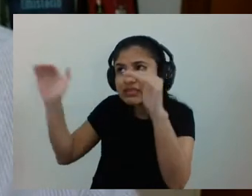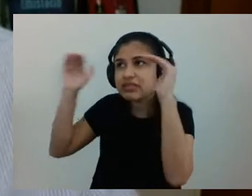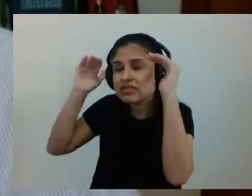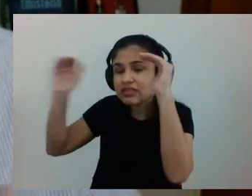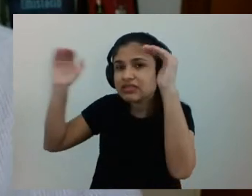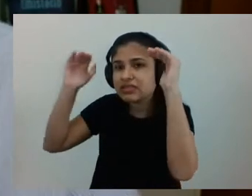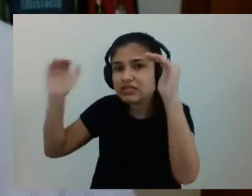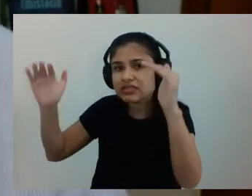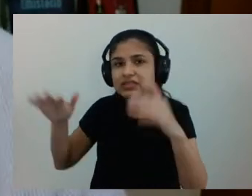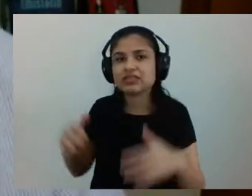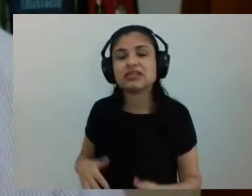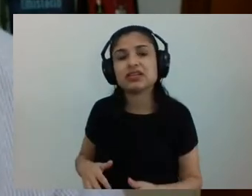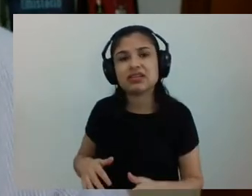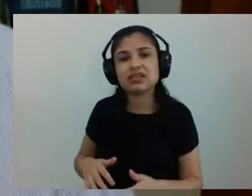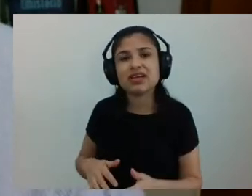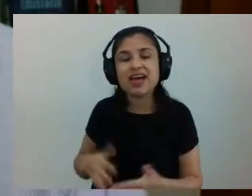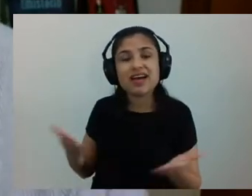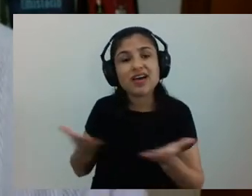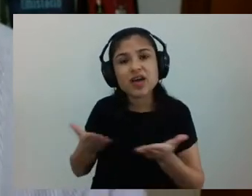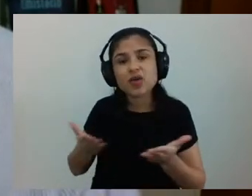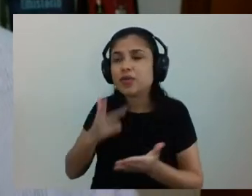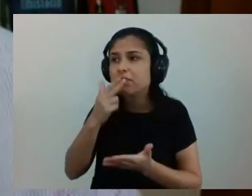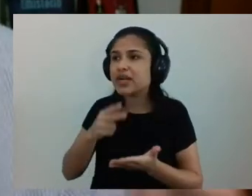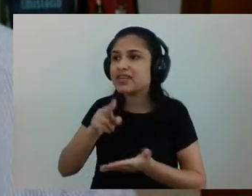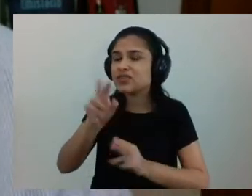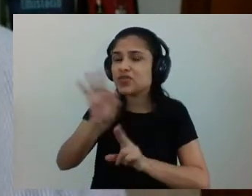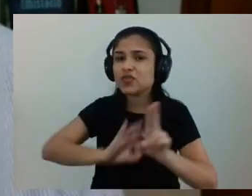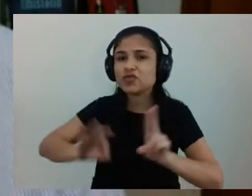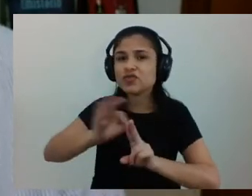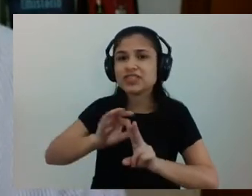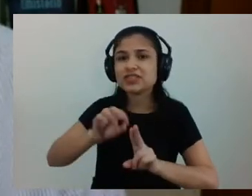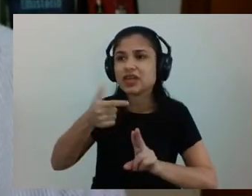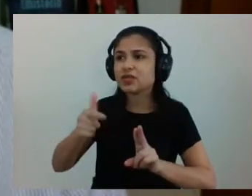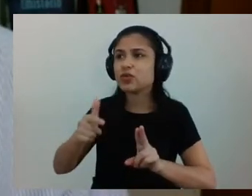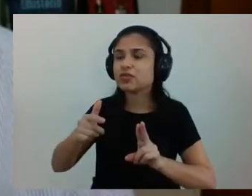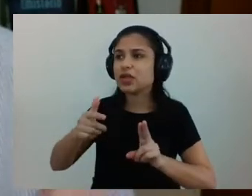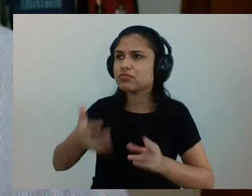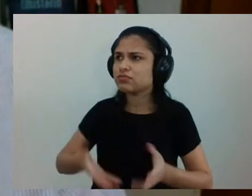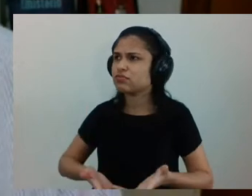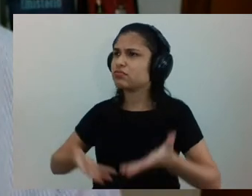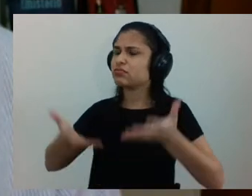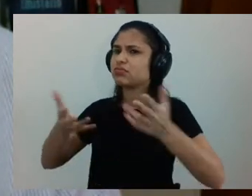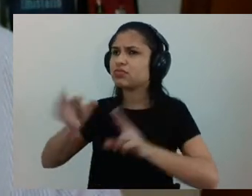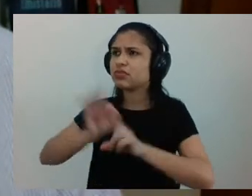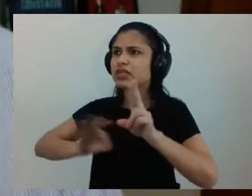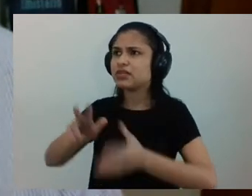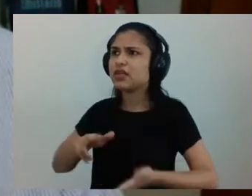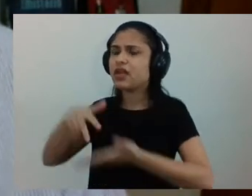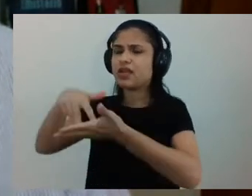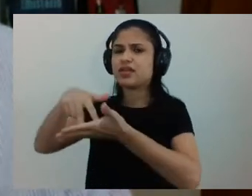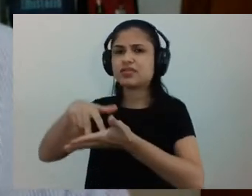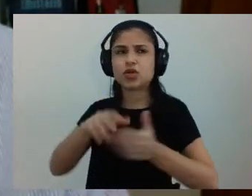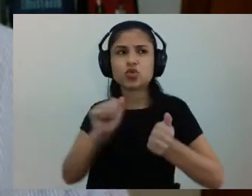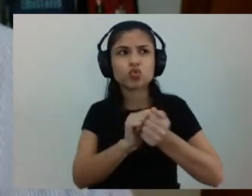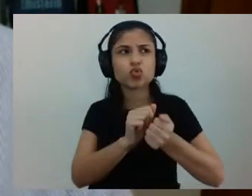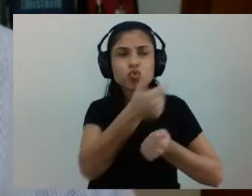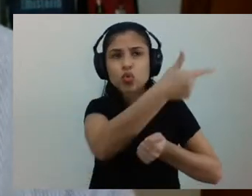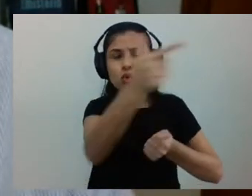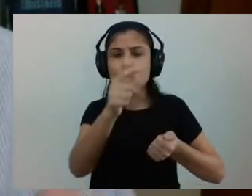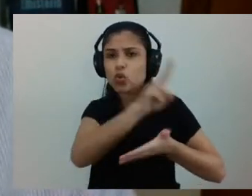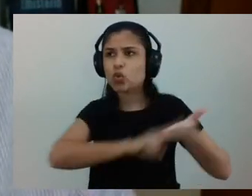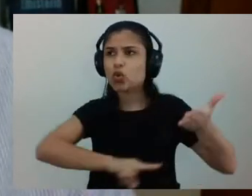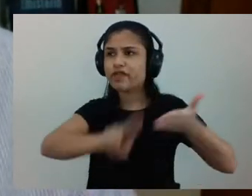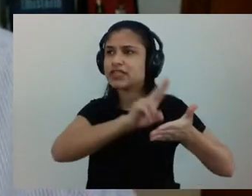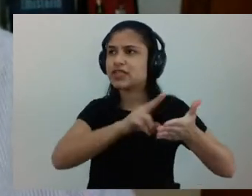colocamos mais a grandeza da UFSCar juntos com as outras universidades, com as sociedades científicas, para brigar com